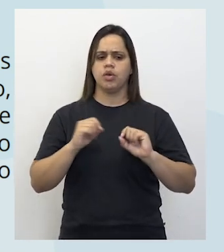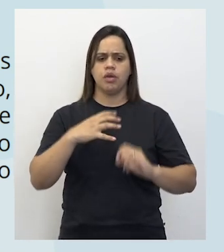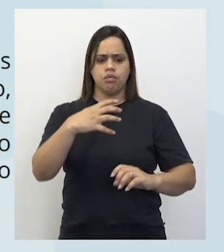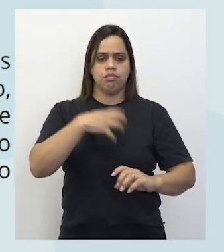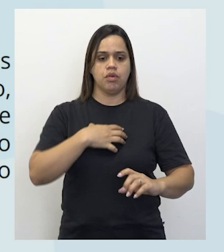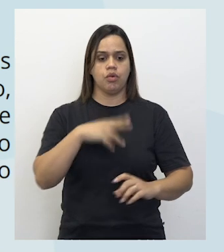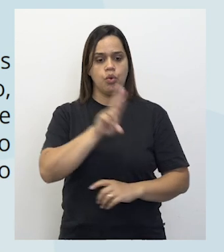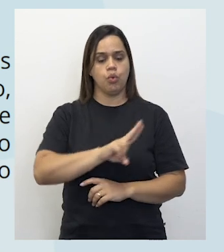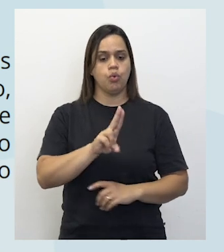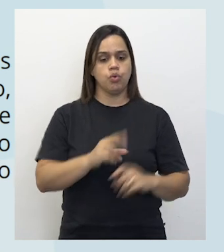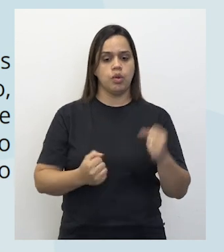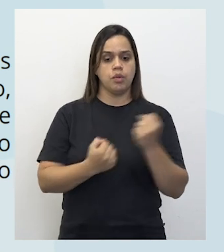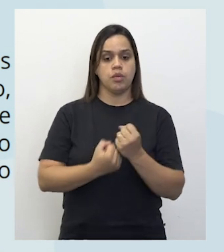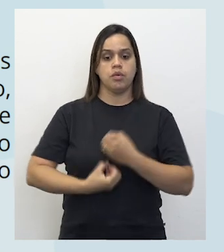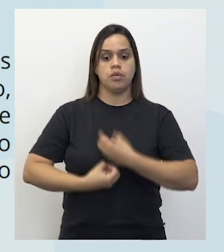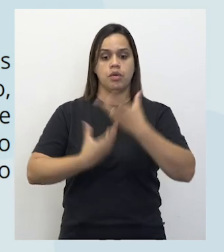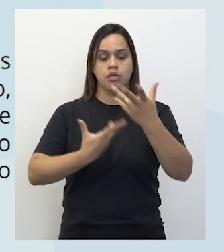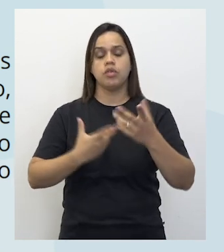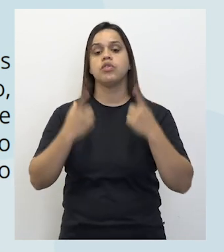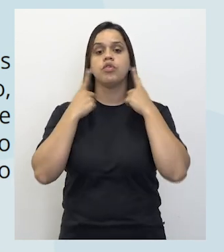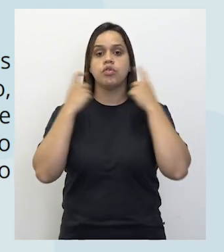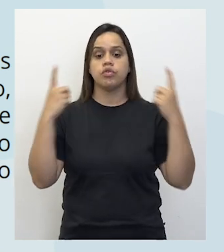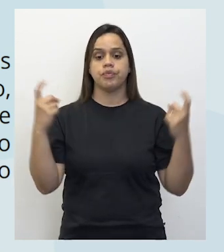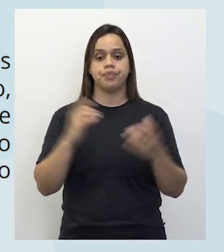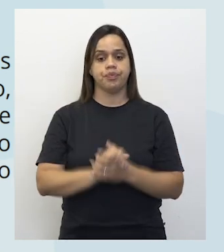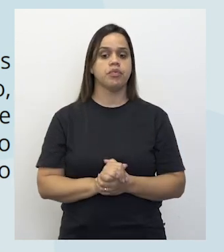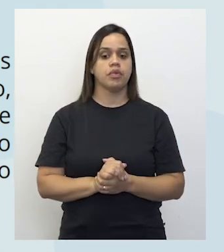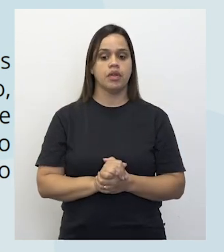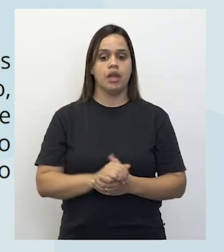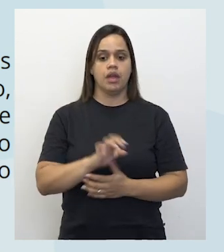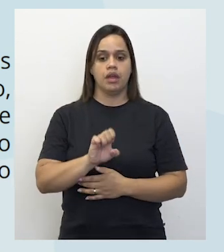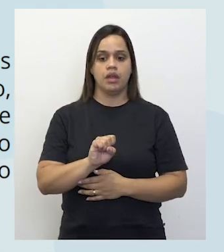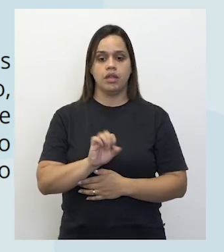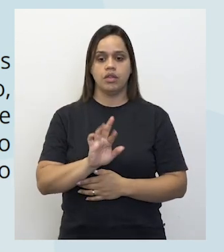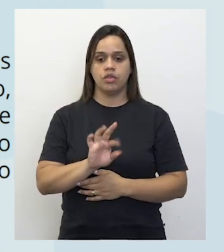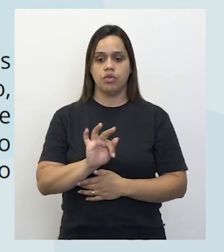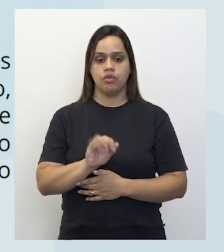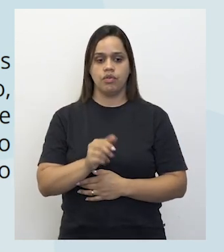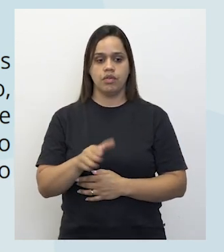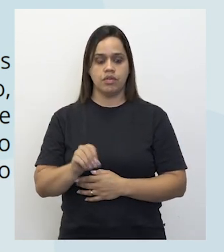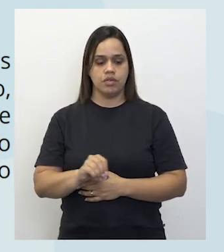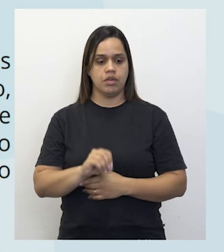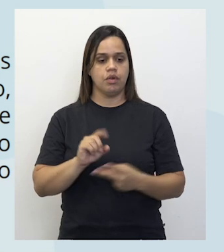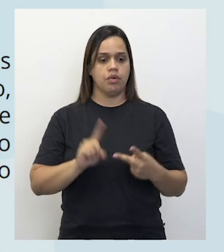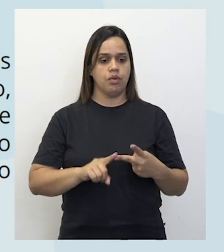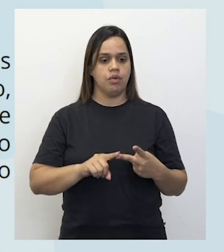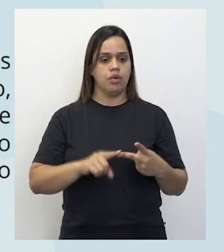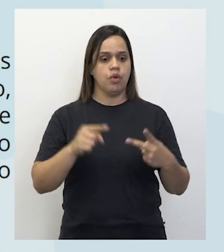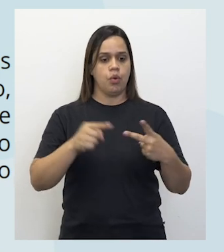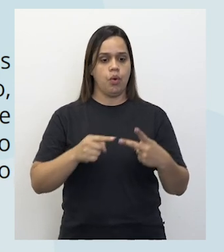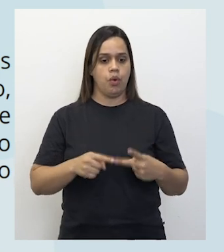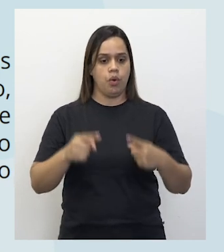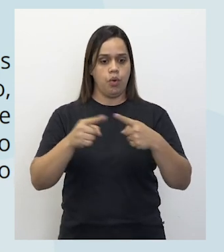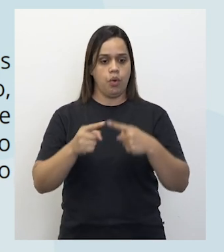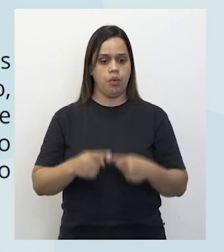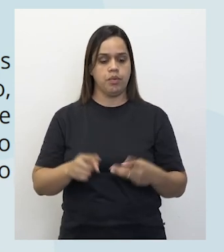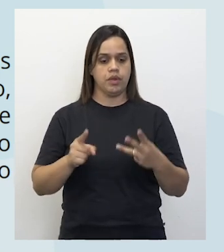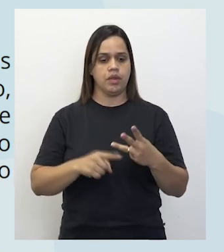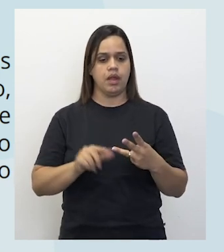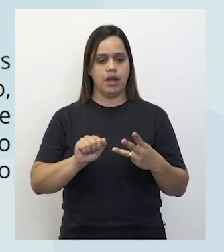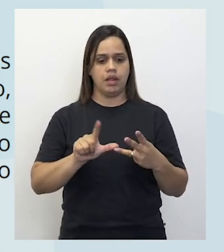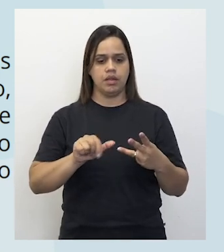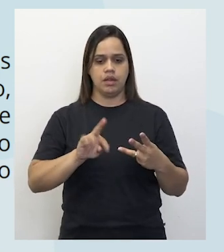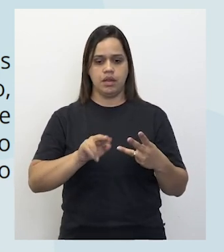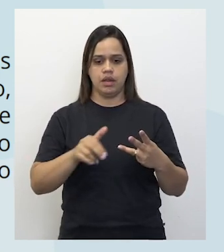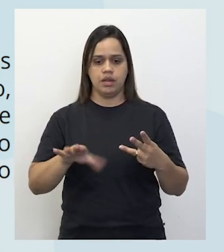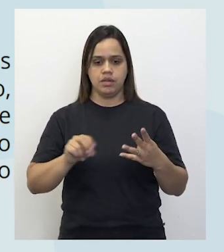pelo uso de recursos expressivos sonoros, estrofação, rimas, aliterações, etc.,